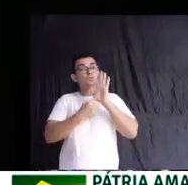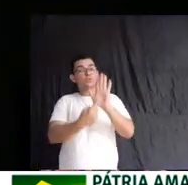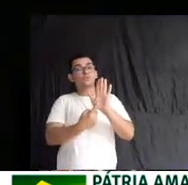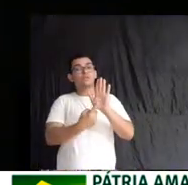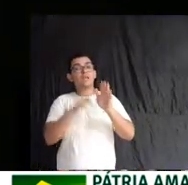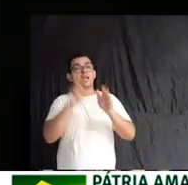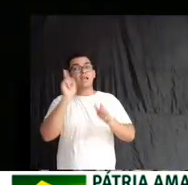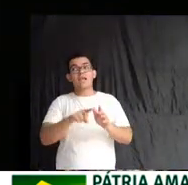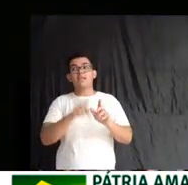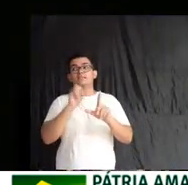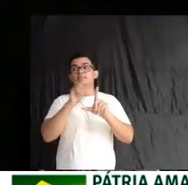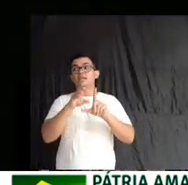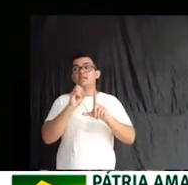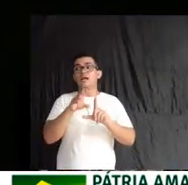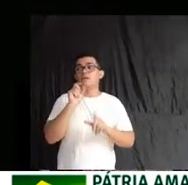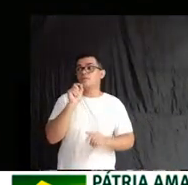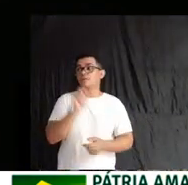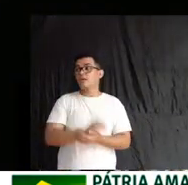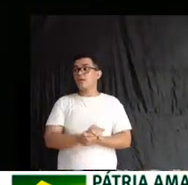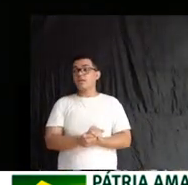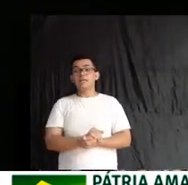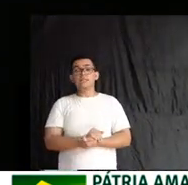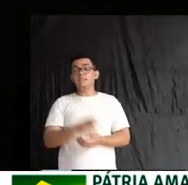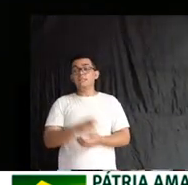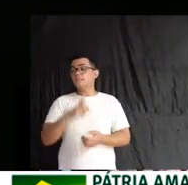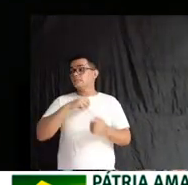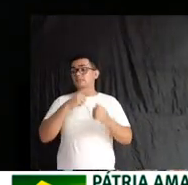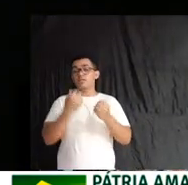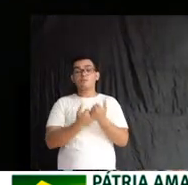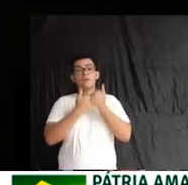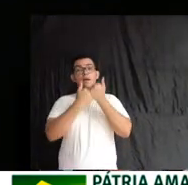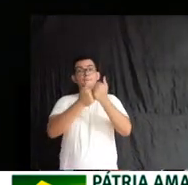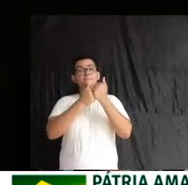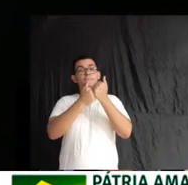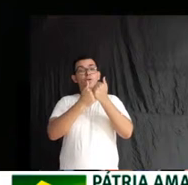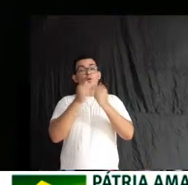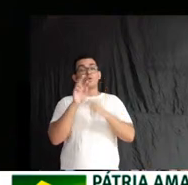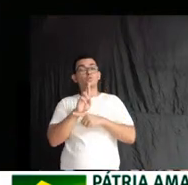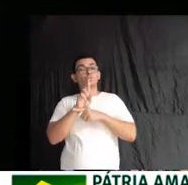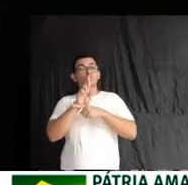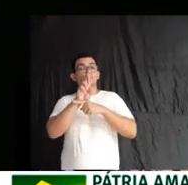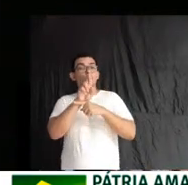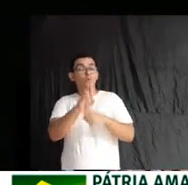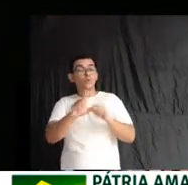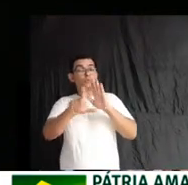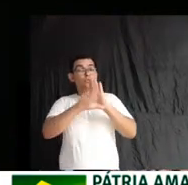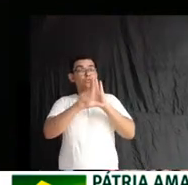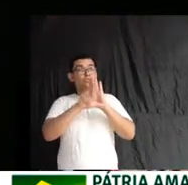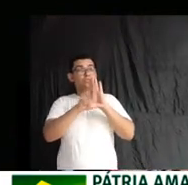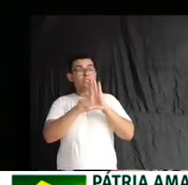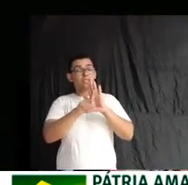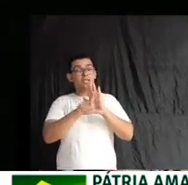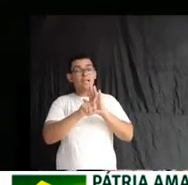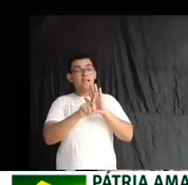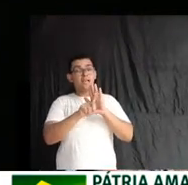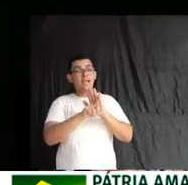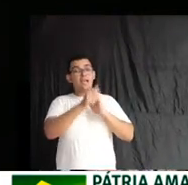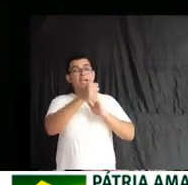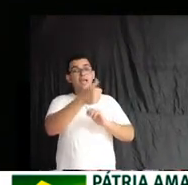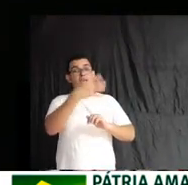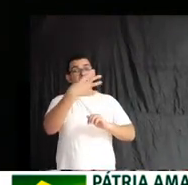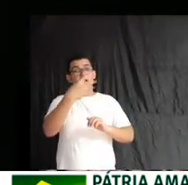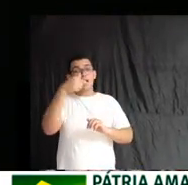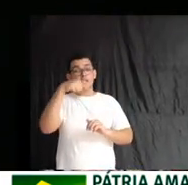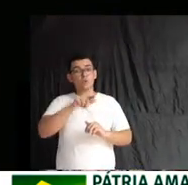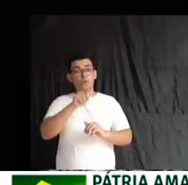é a live que é custeada com recurso oriundo da Lei Aldir Blanc, que é a lei de